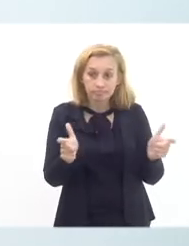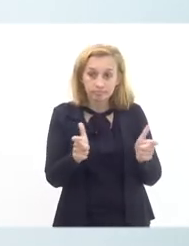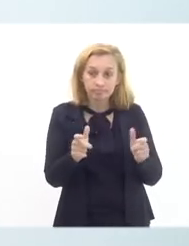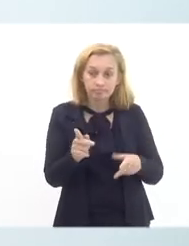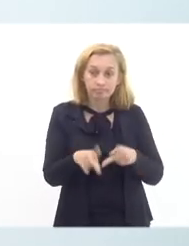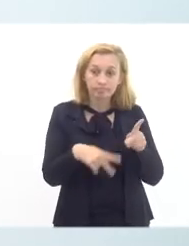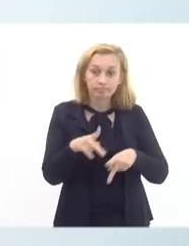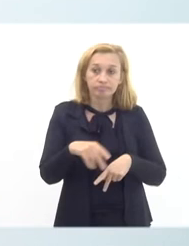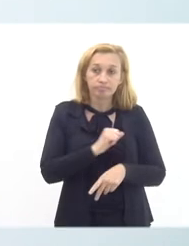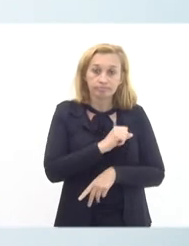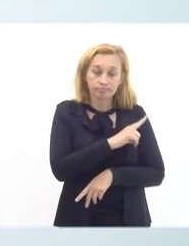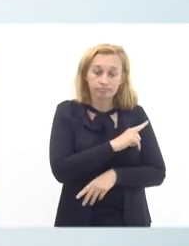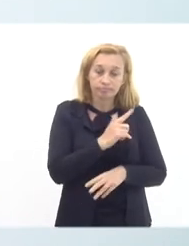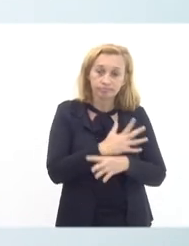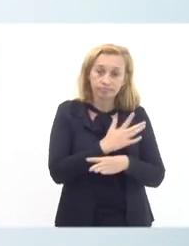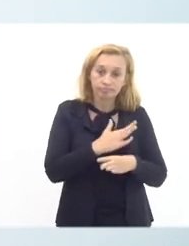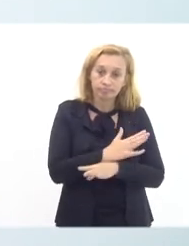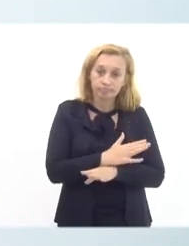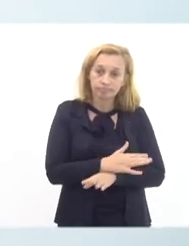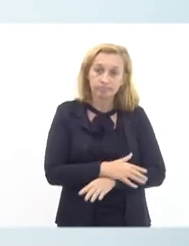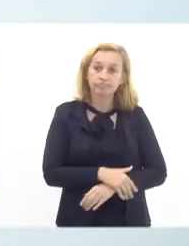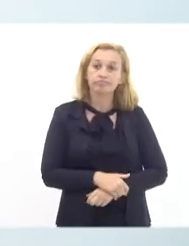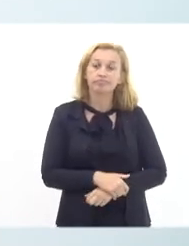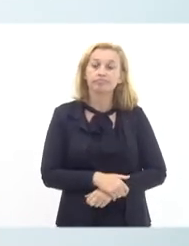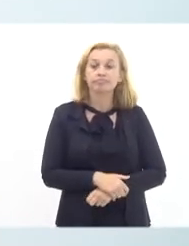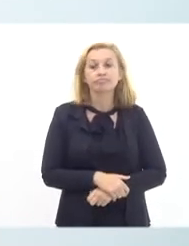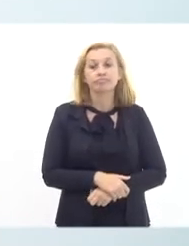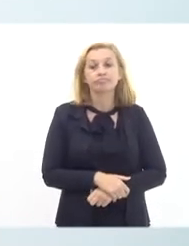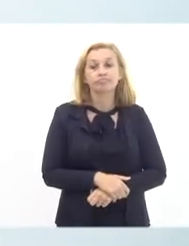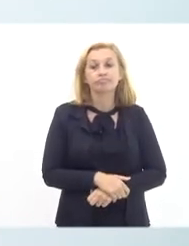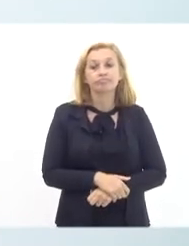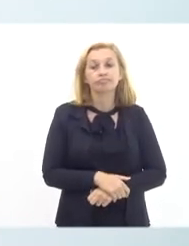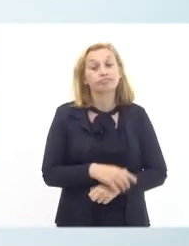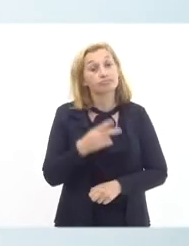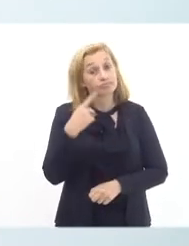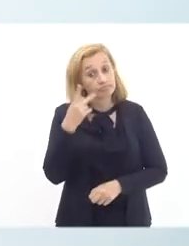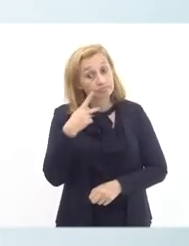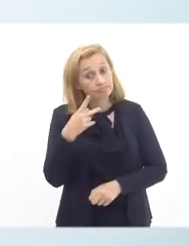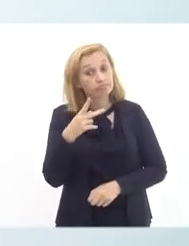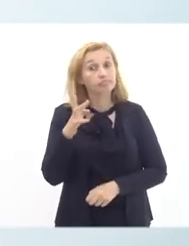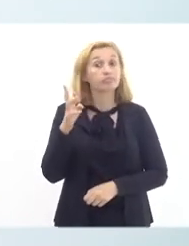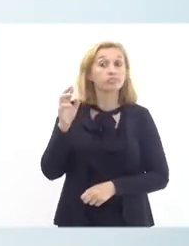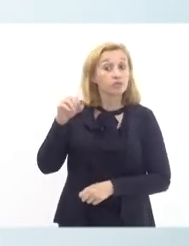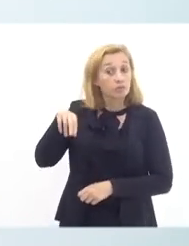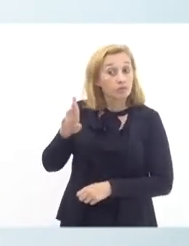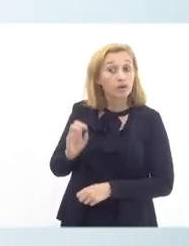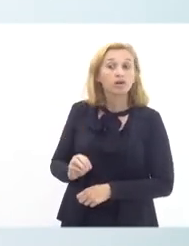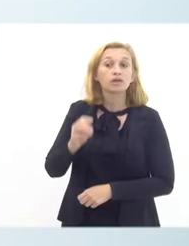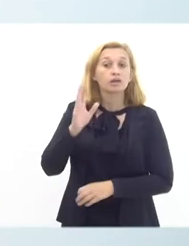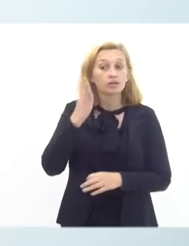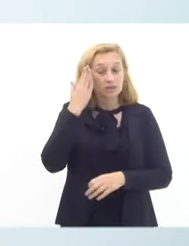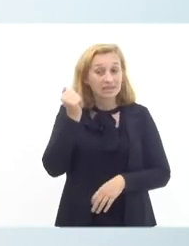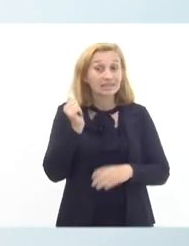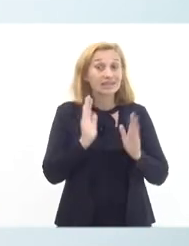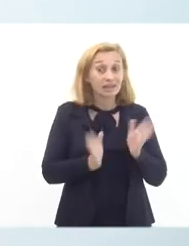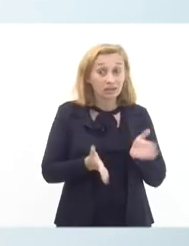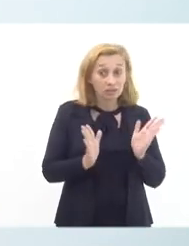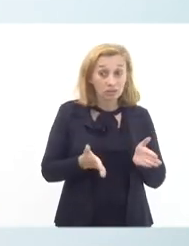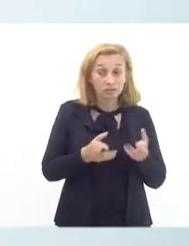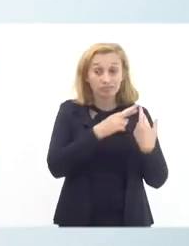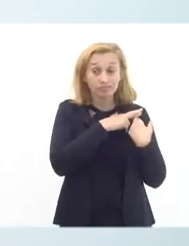cidade de São Gonçalo. E aí foi aonde eu falei, Romário, eu sei que agora a